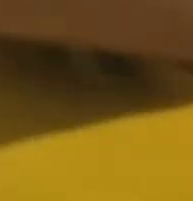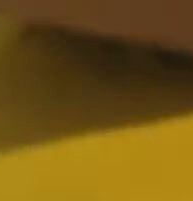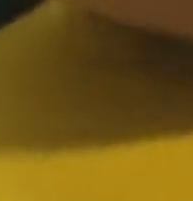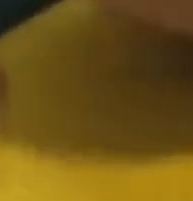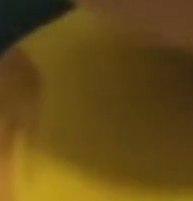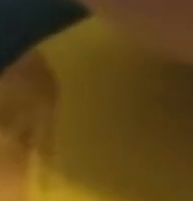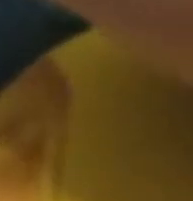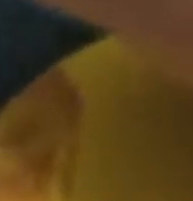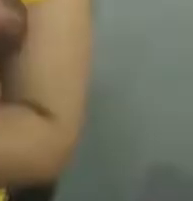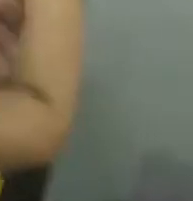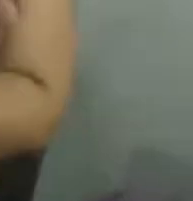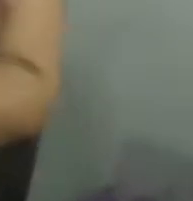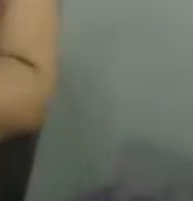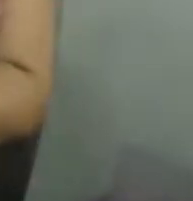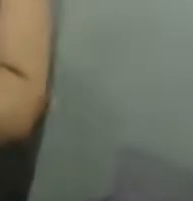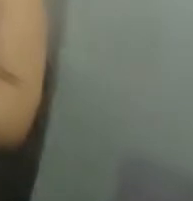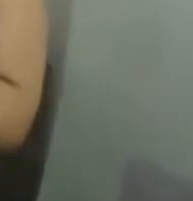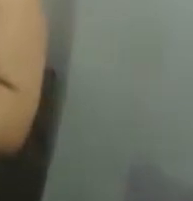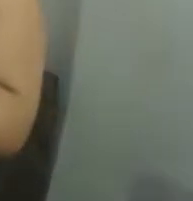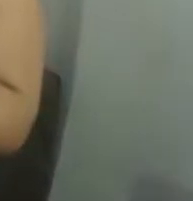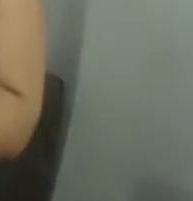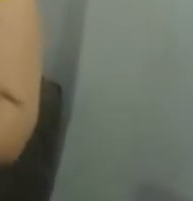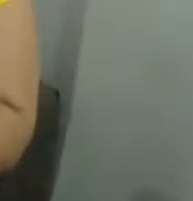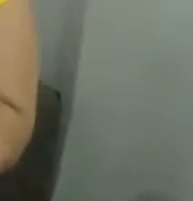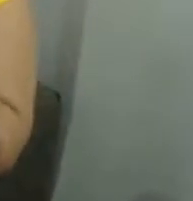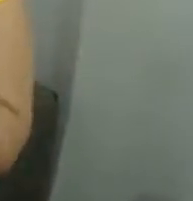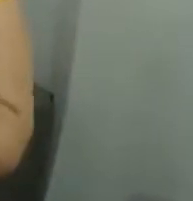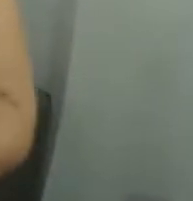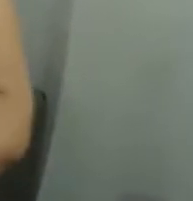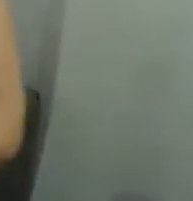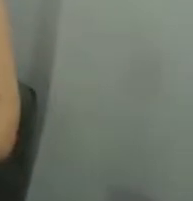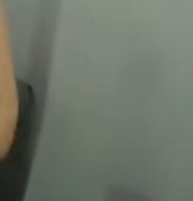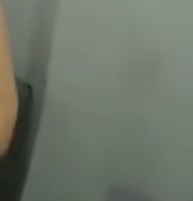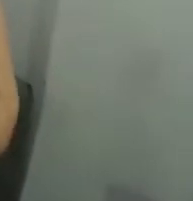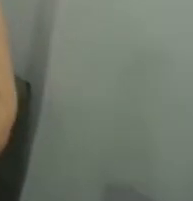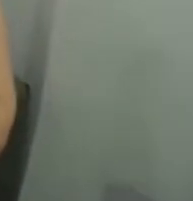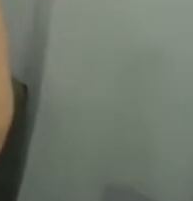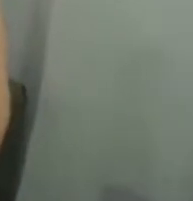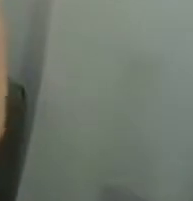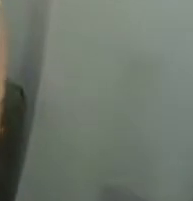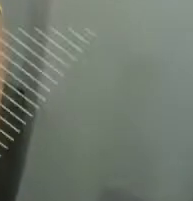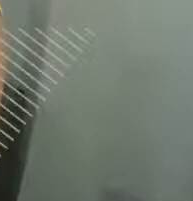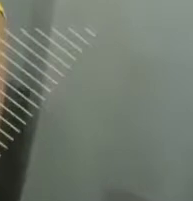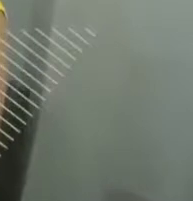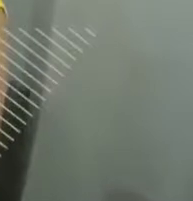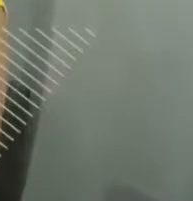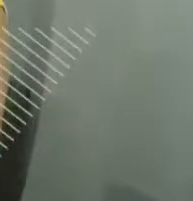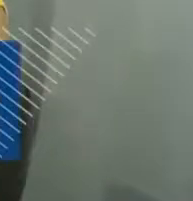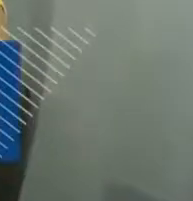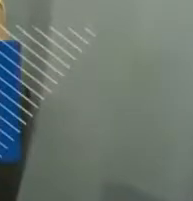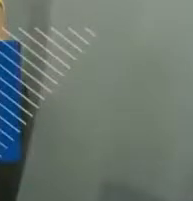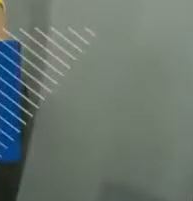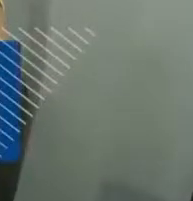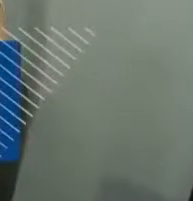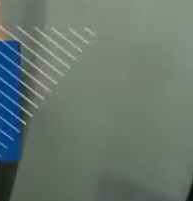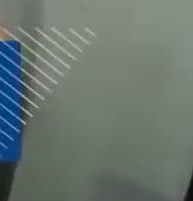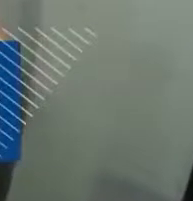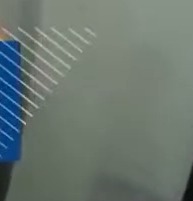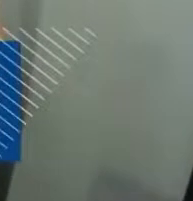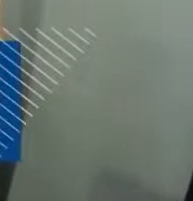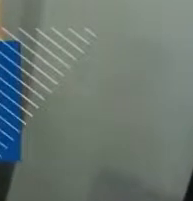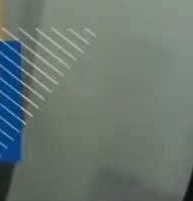Pega a mão. Tá vendo como isso move? Ó, tô arrepiado. Eu também me arrepio. Por quê? Porque isso